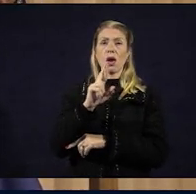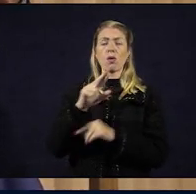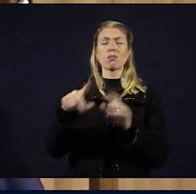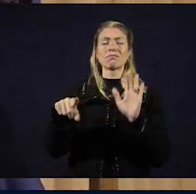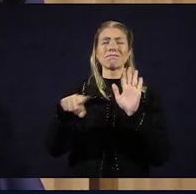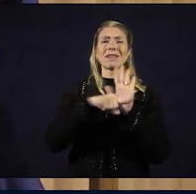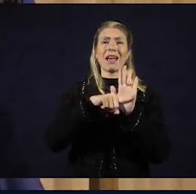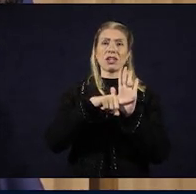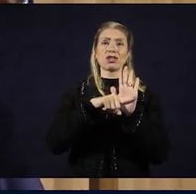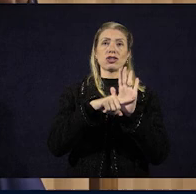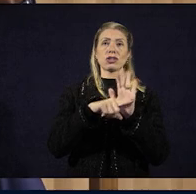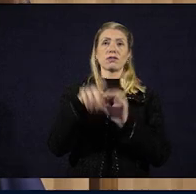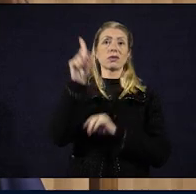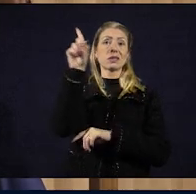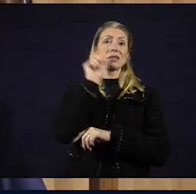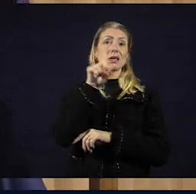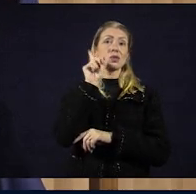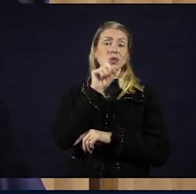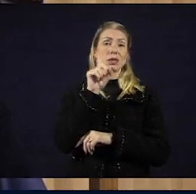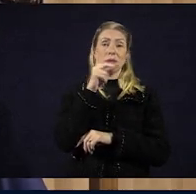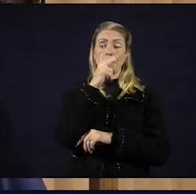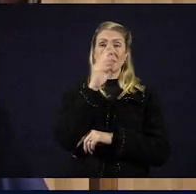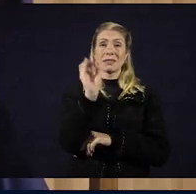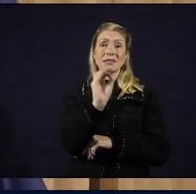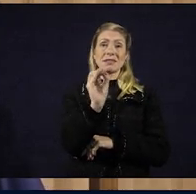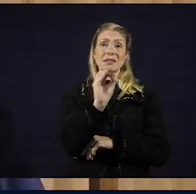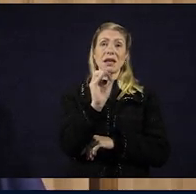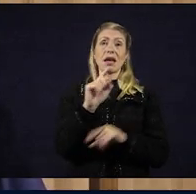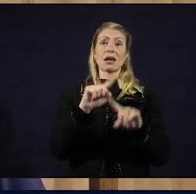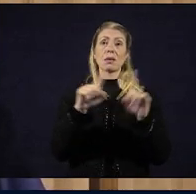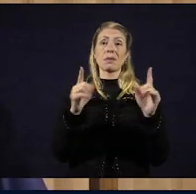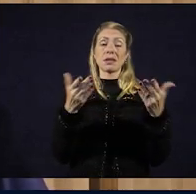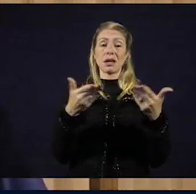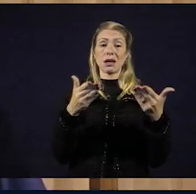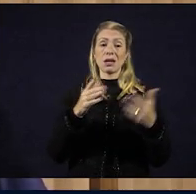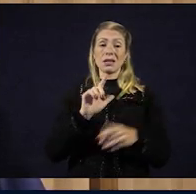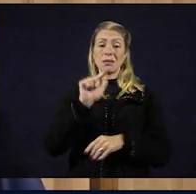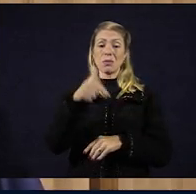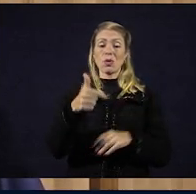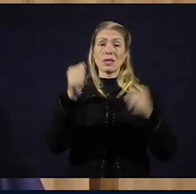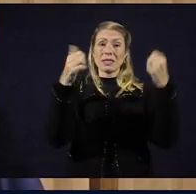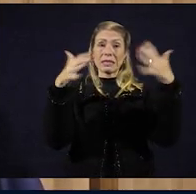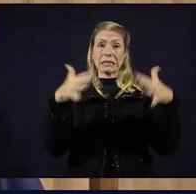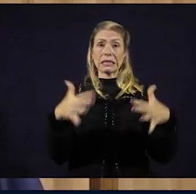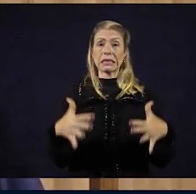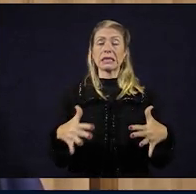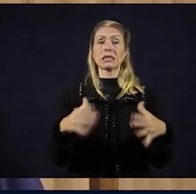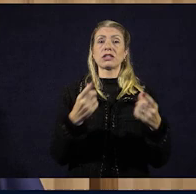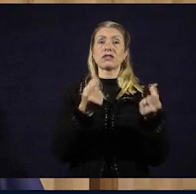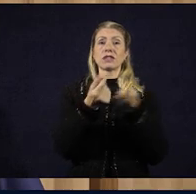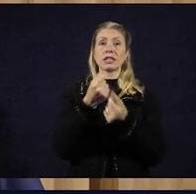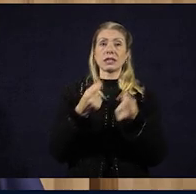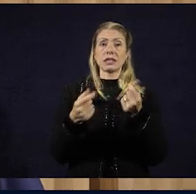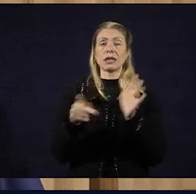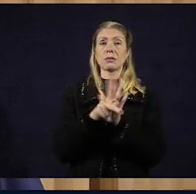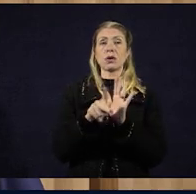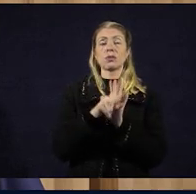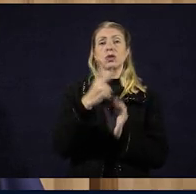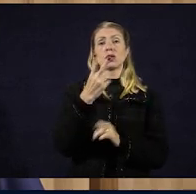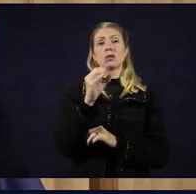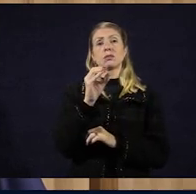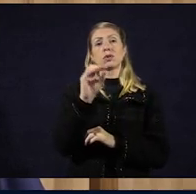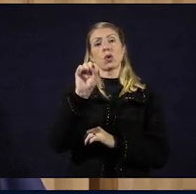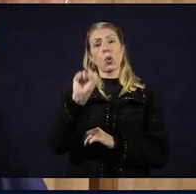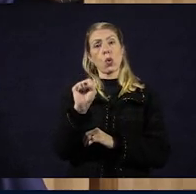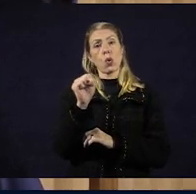praticamente 15 anos o jornal Zero né esse é o período pós a grande crise financeira de 2008/2009